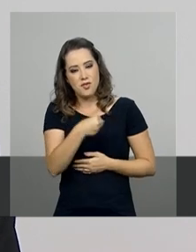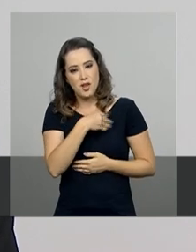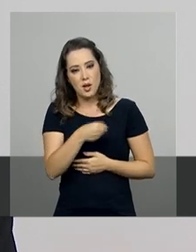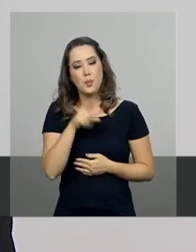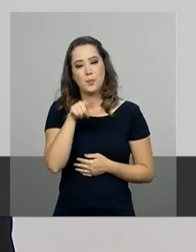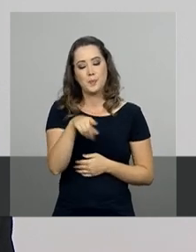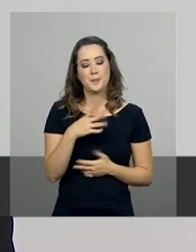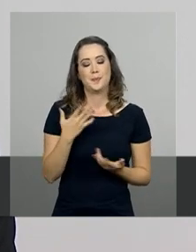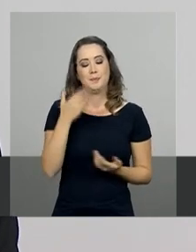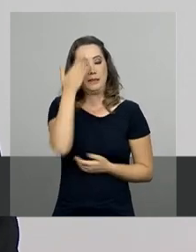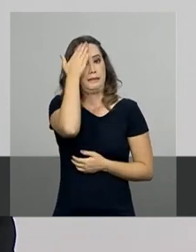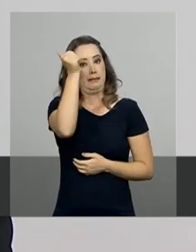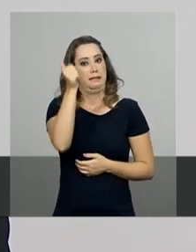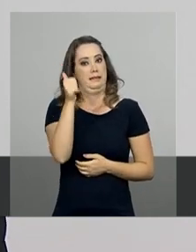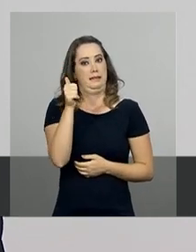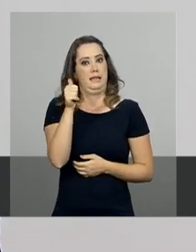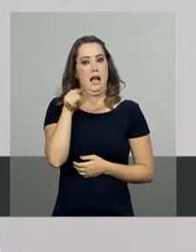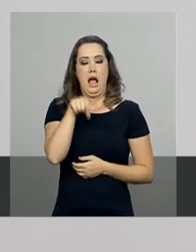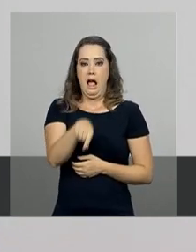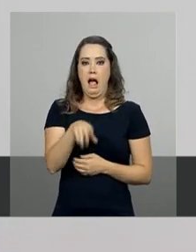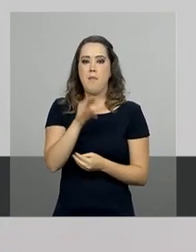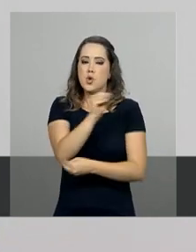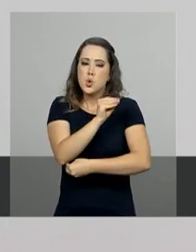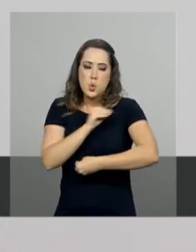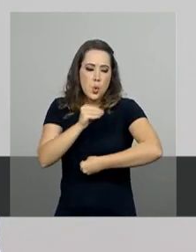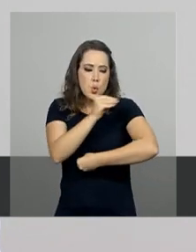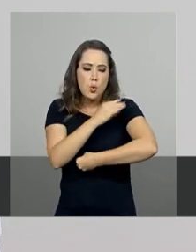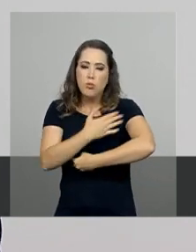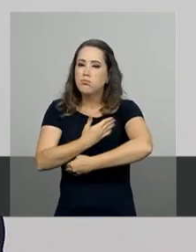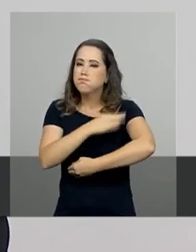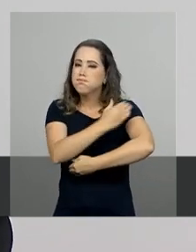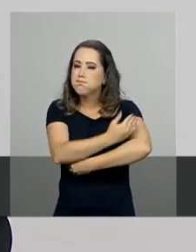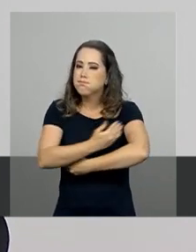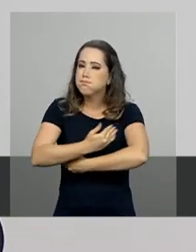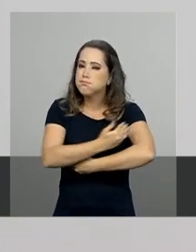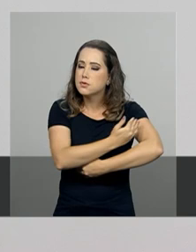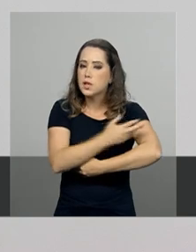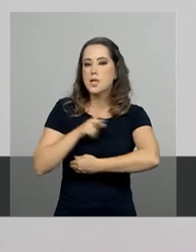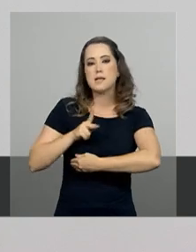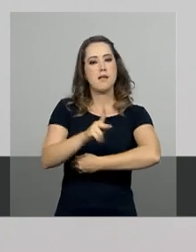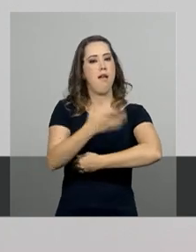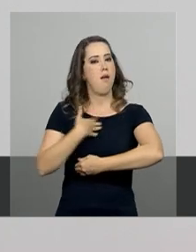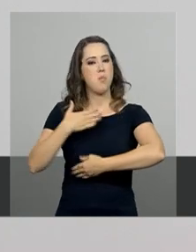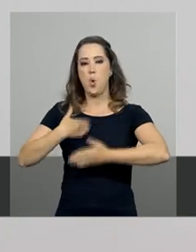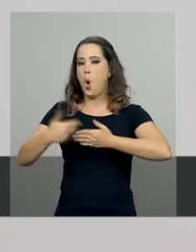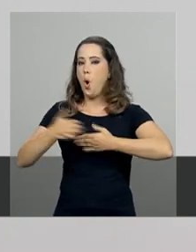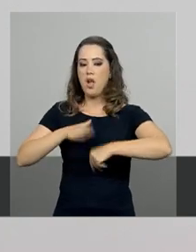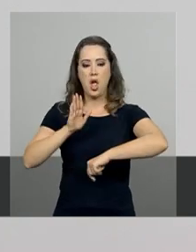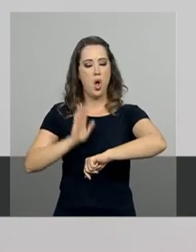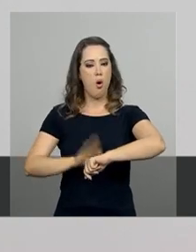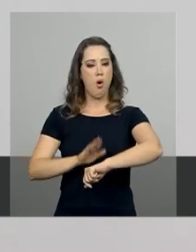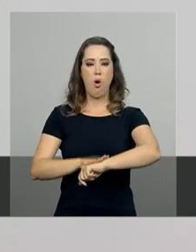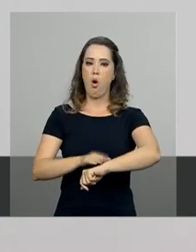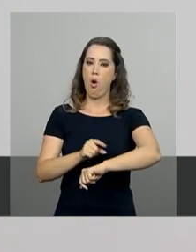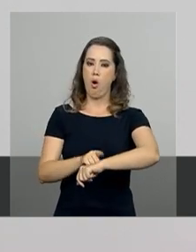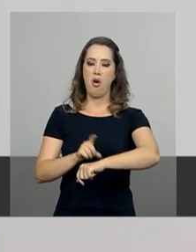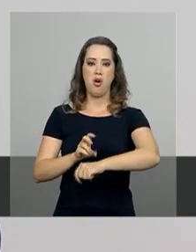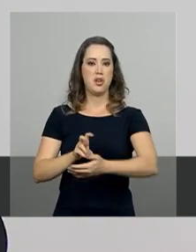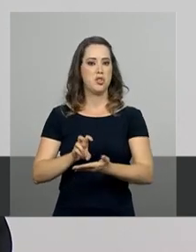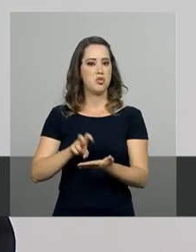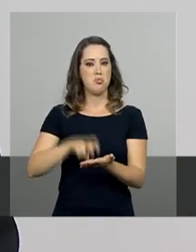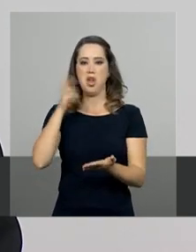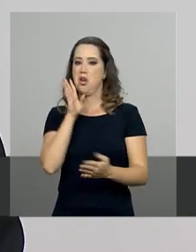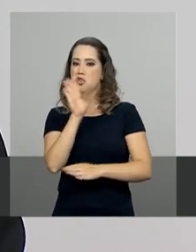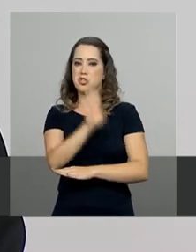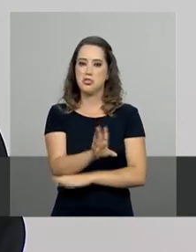sabe que a atenção que a criança requer constante não importa a que hora do dia ou da noite a divisão de tarefas